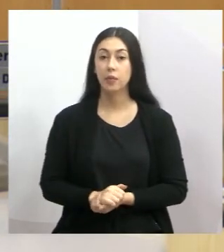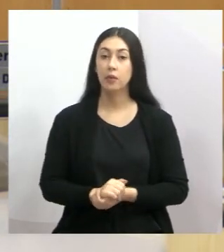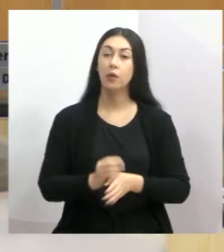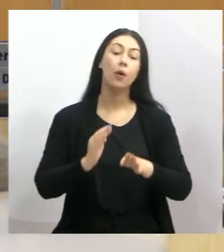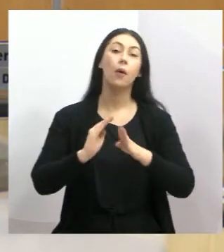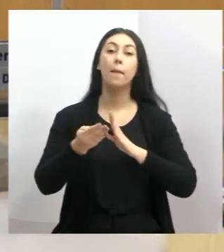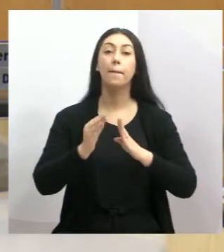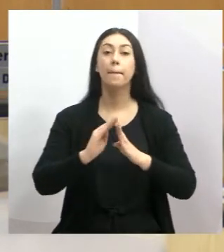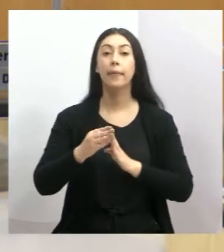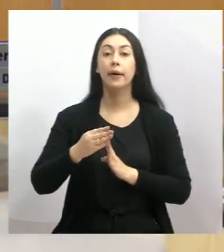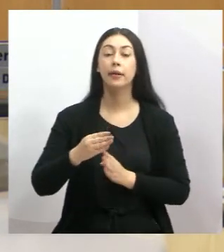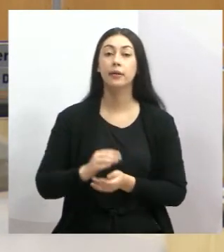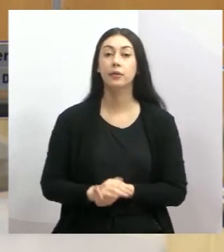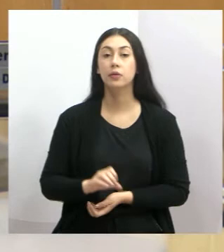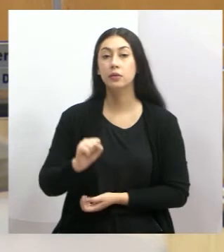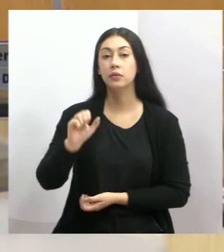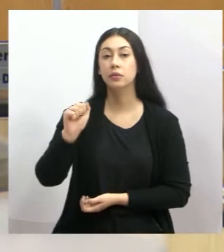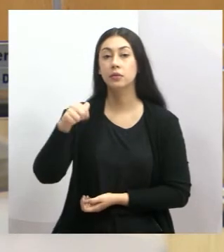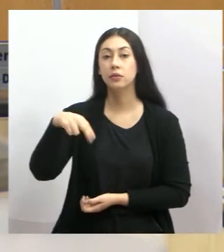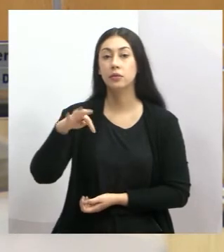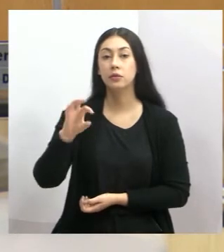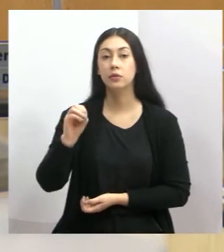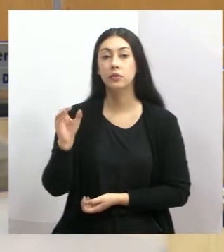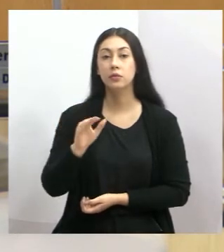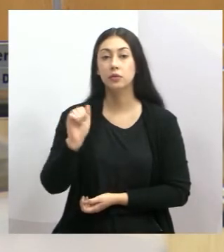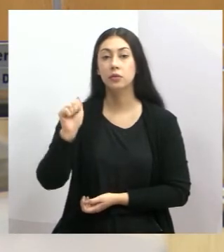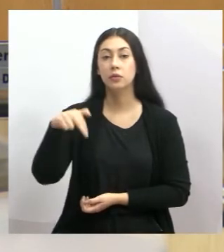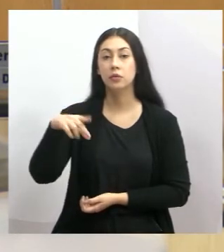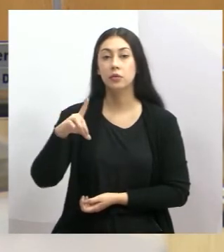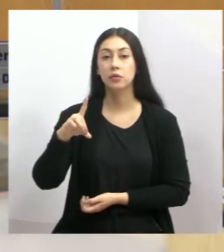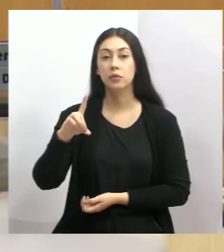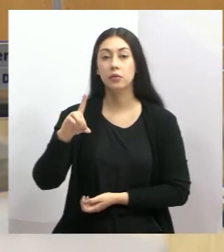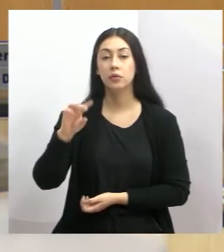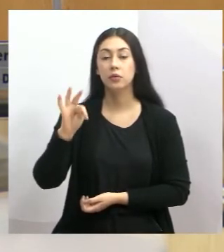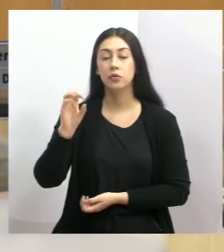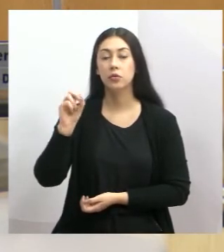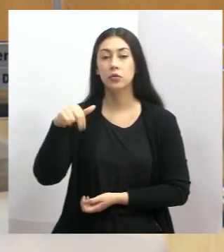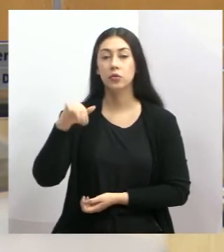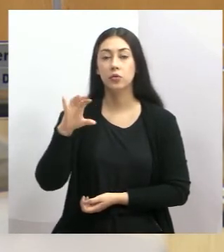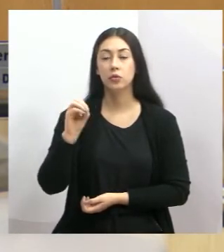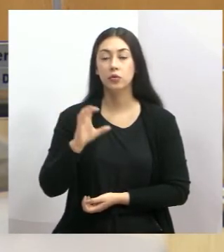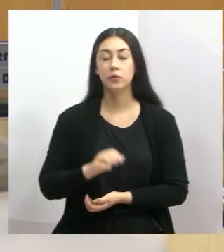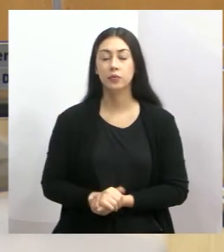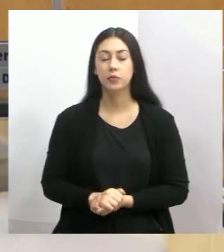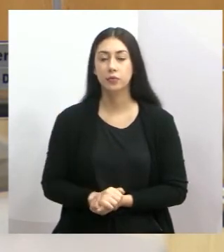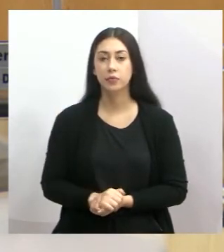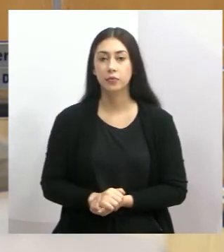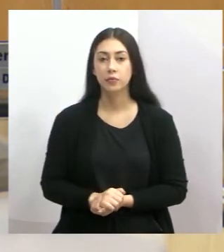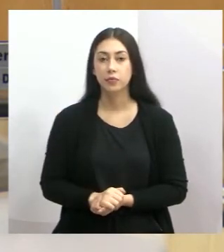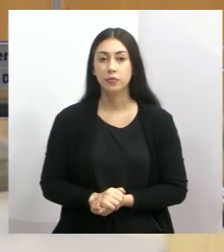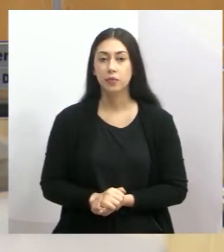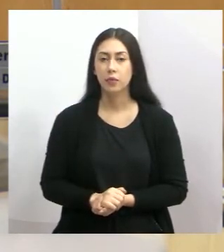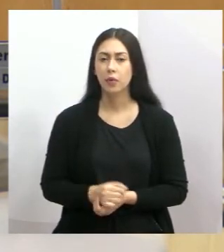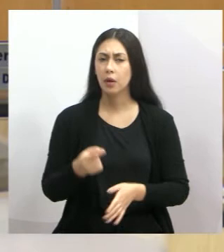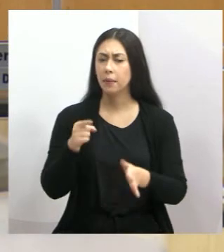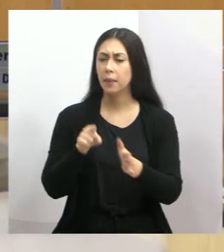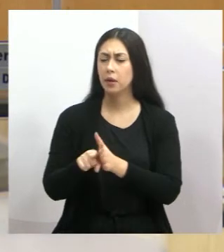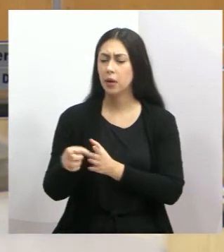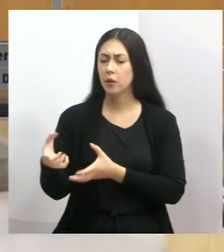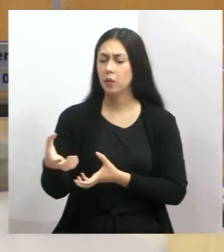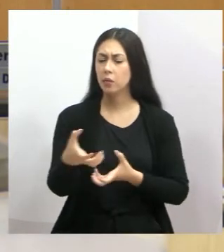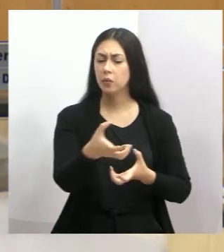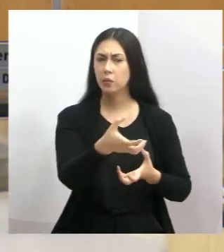Parque Santo Antônio Qual o problema identificado para adotar tal medida as mangueiras estão